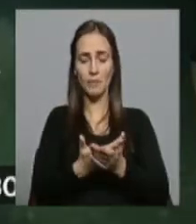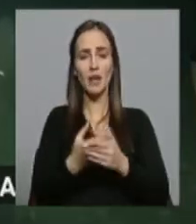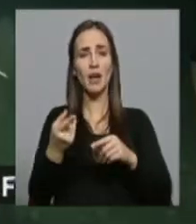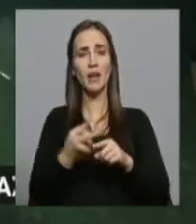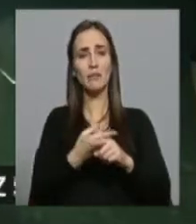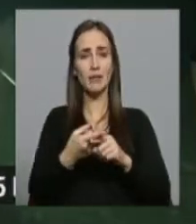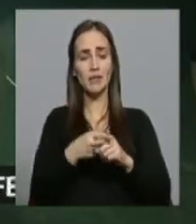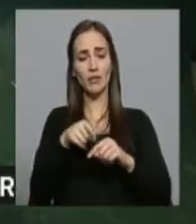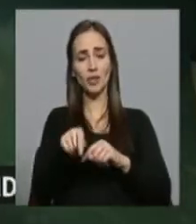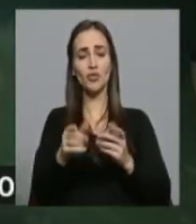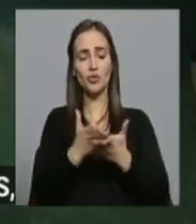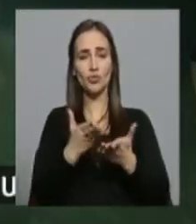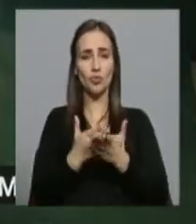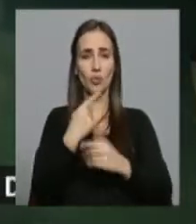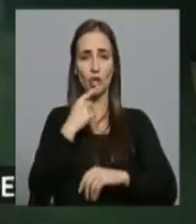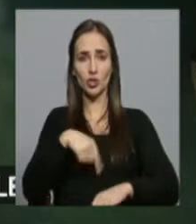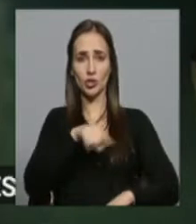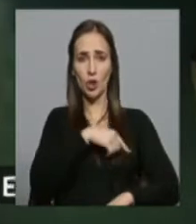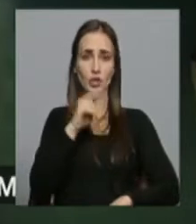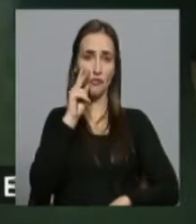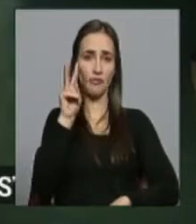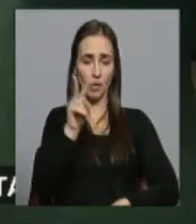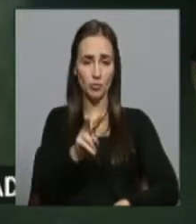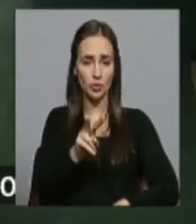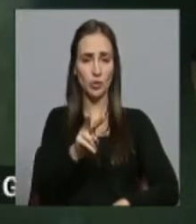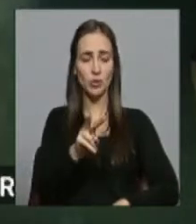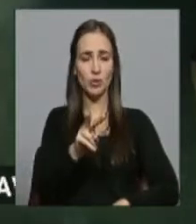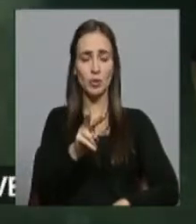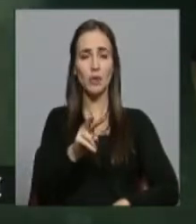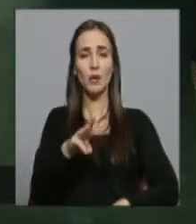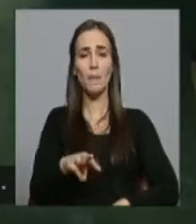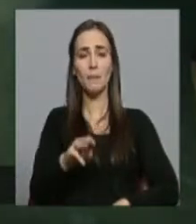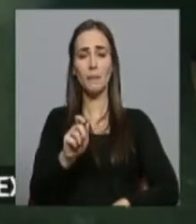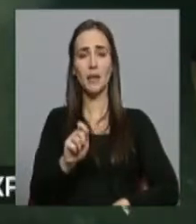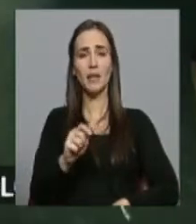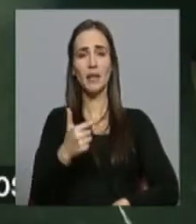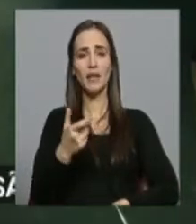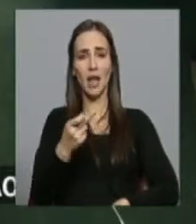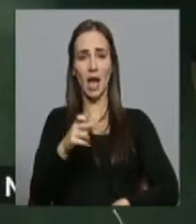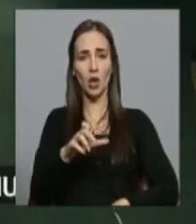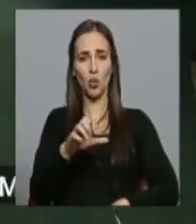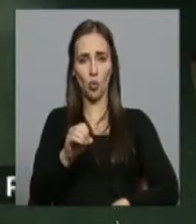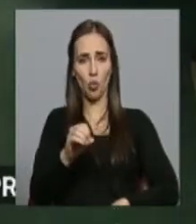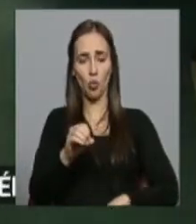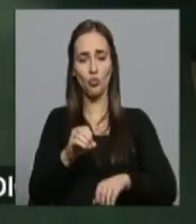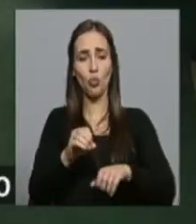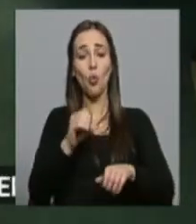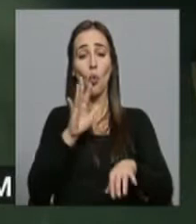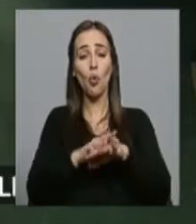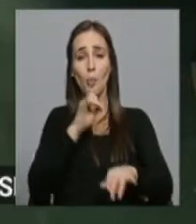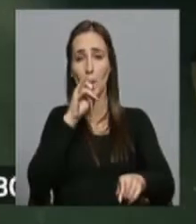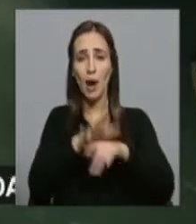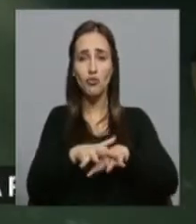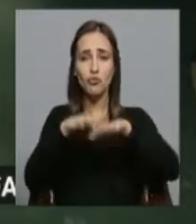seguinte: aquilo que nós assistimos, dizem os autores, é que a dispersão de metano por ação das marés é muito mais ampla do que aquilo que